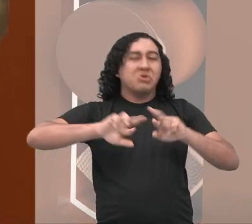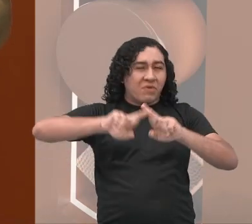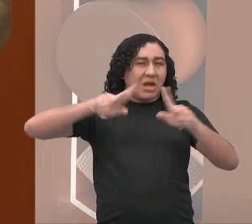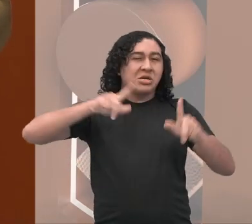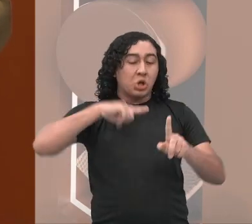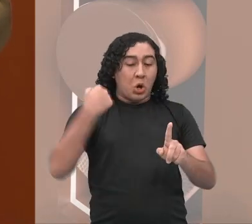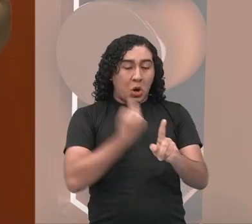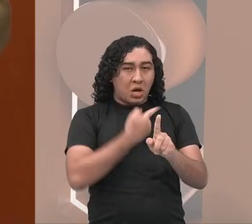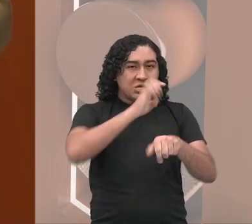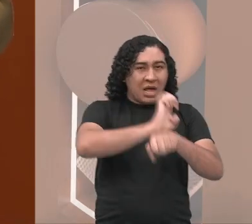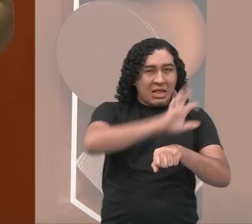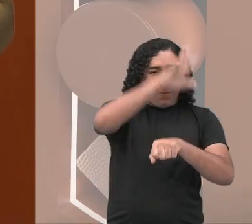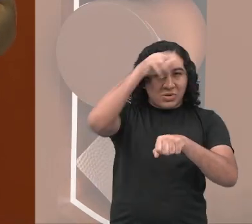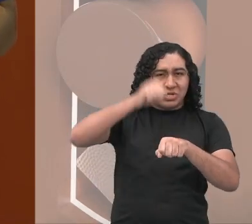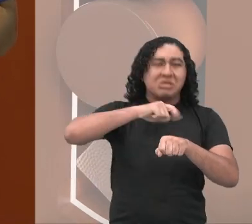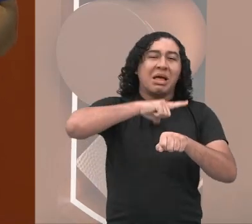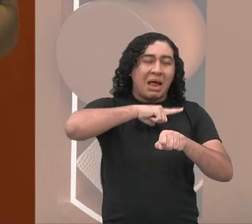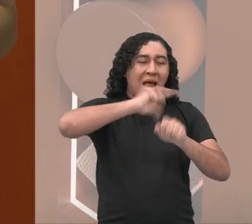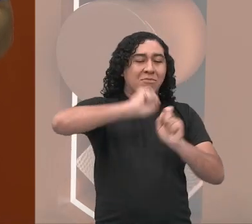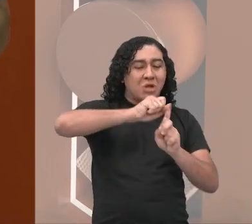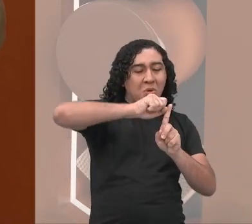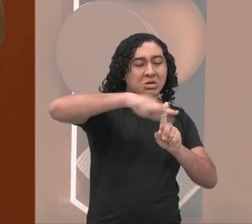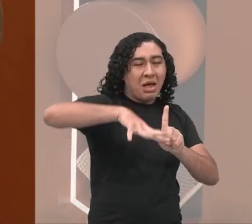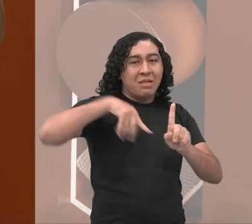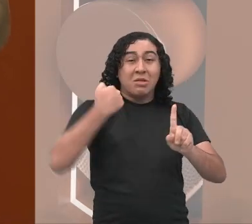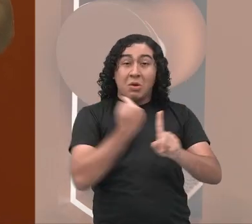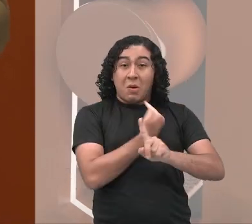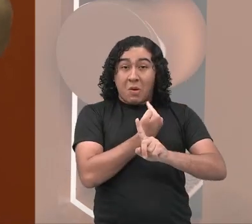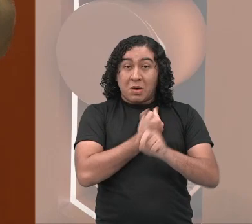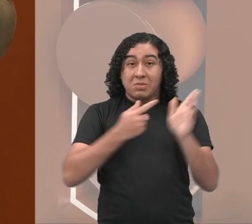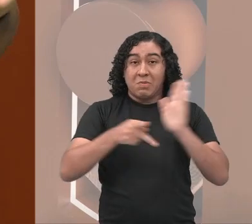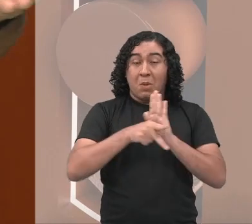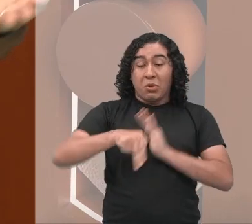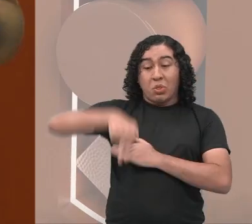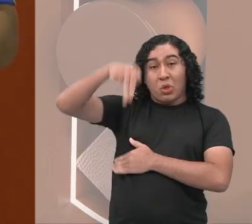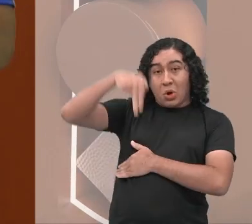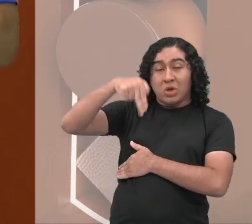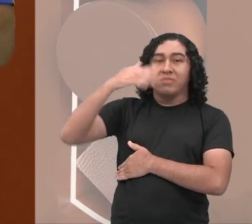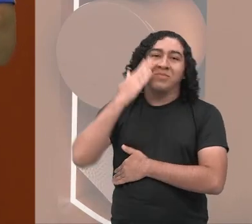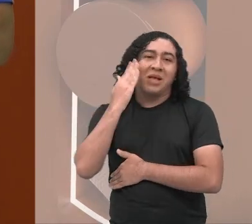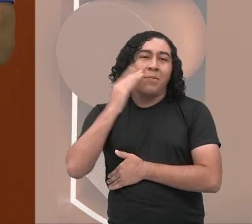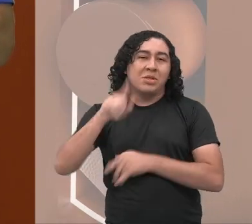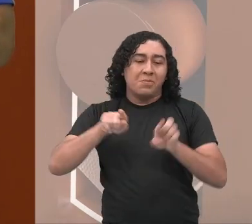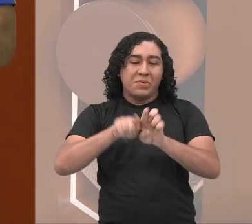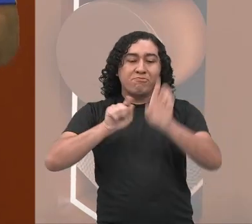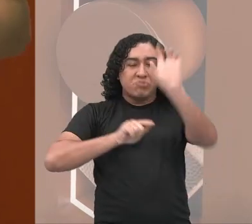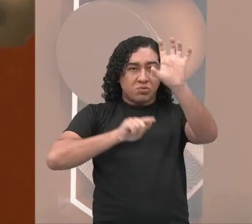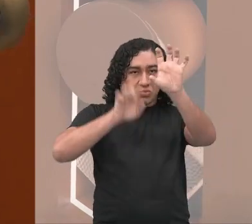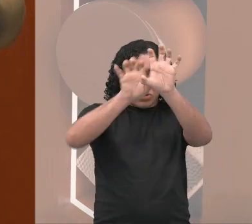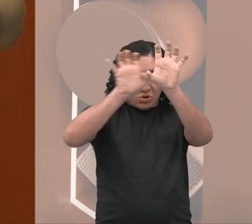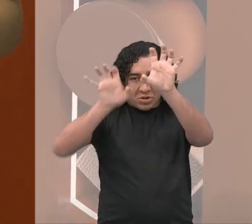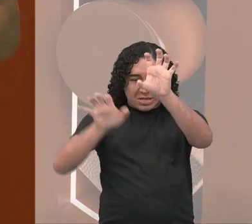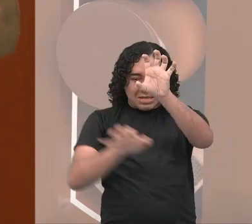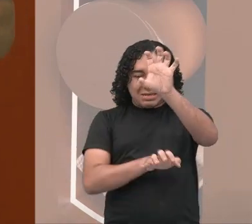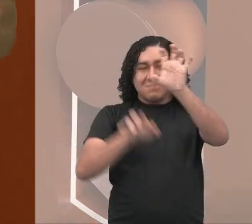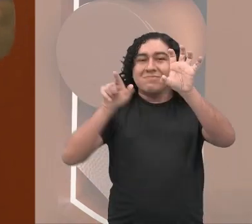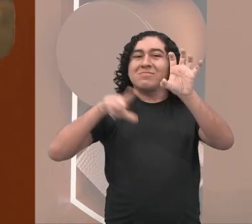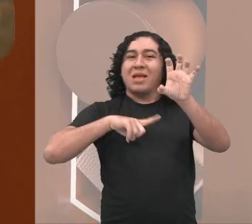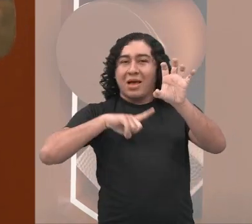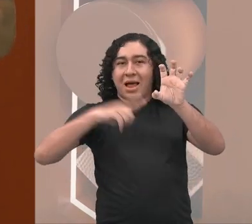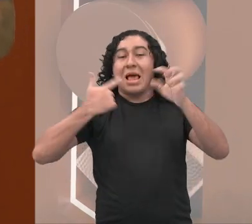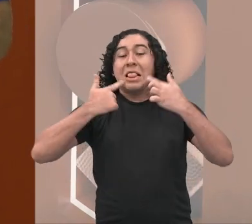a nossa expressão toda peculiar aqui da região norte, e a gente sabe que outras regiões do Brasil também têm seu linguajar